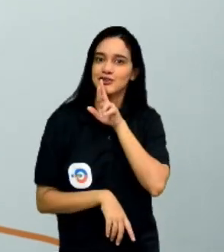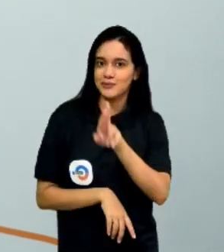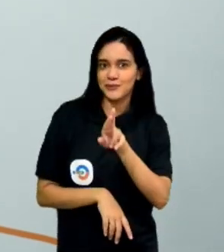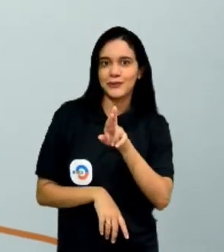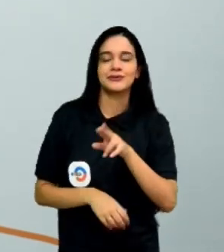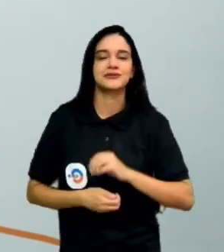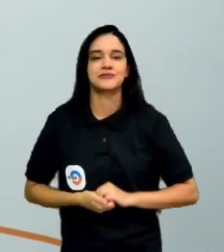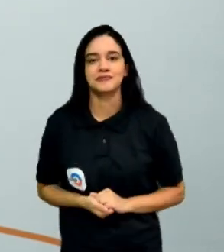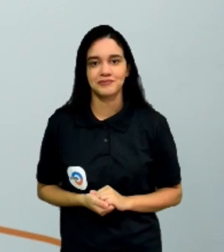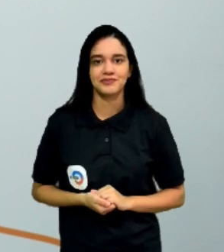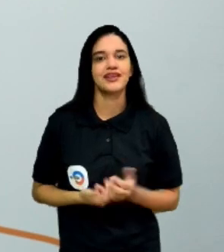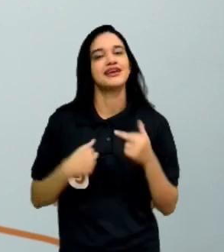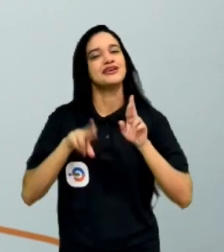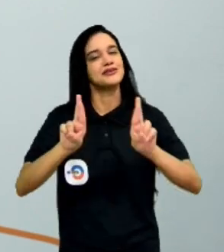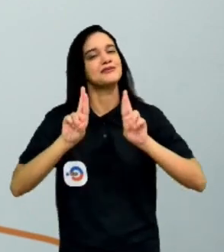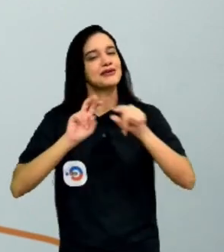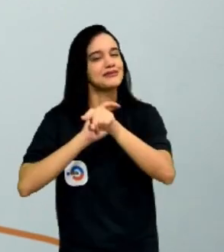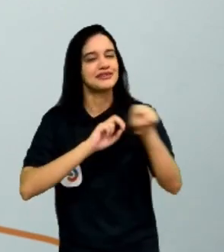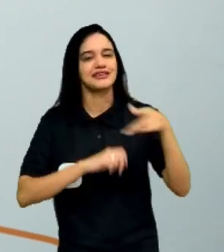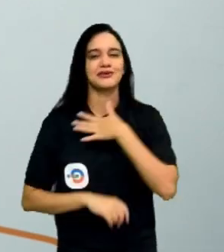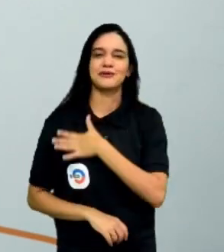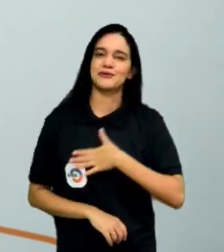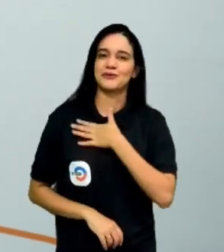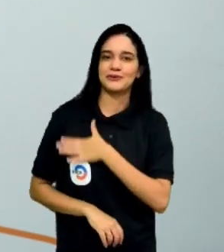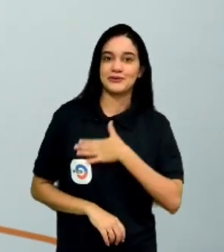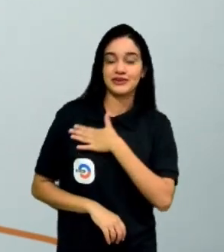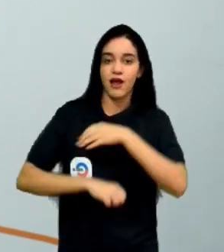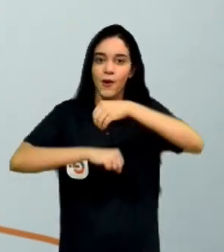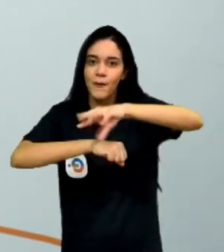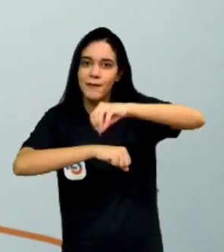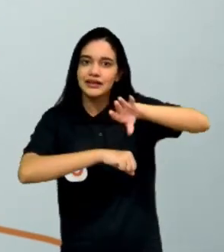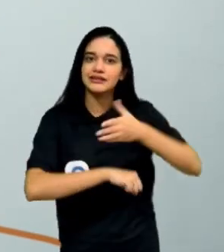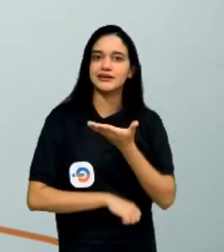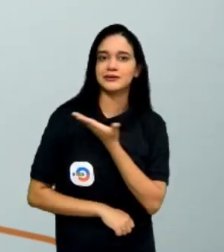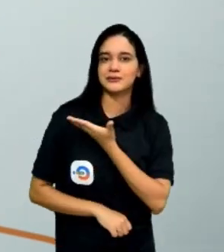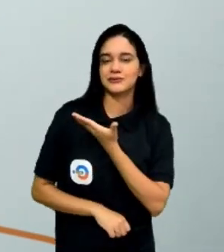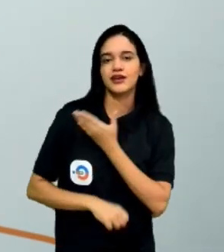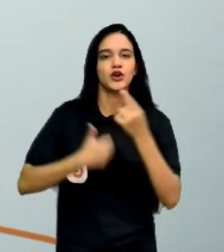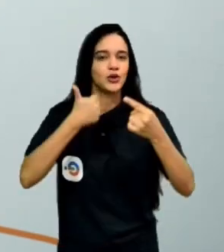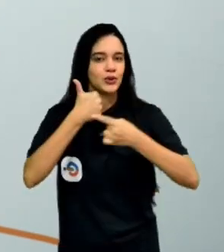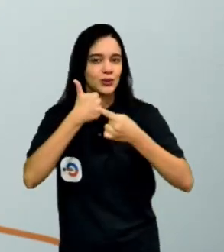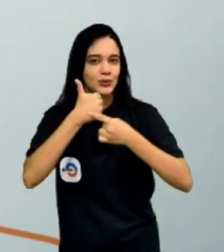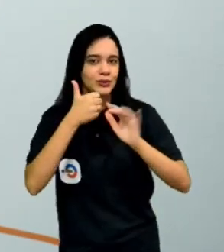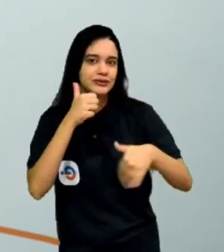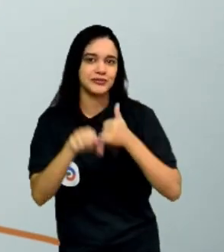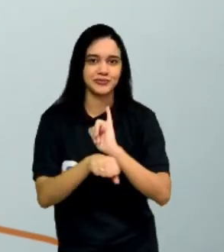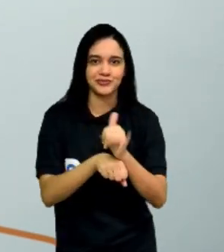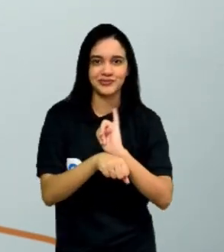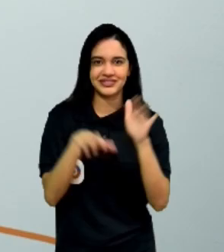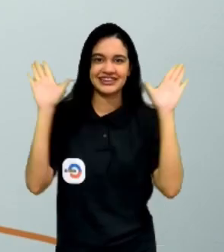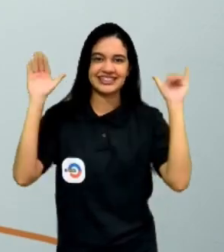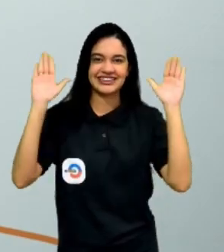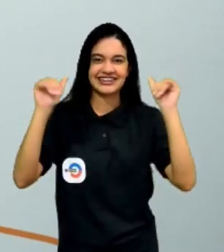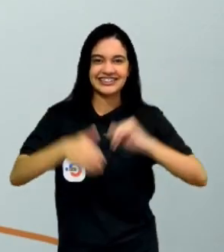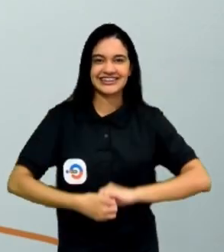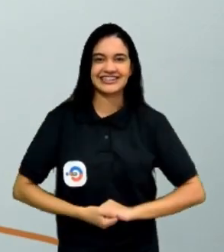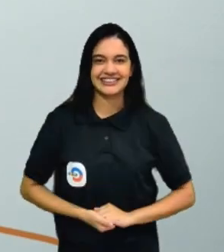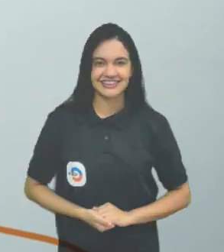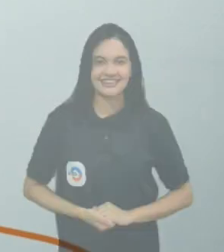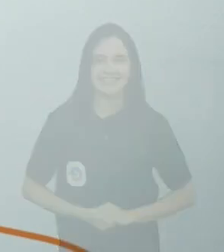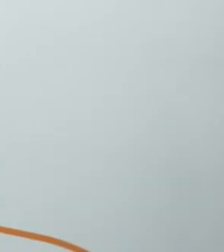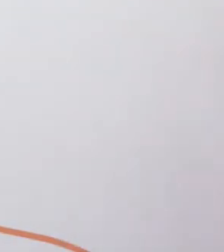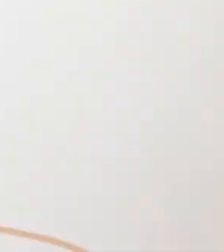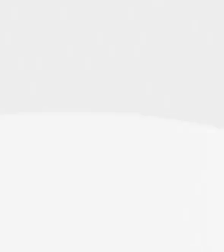problema. Espero que tenham gostado, compartilha com teus colegas, curte o vídeo e se inscreve no canal. Tchau, tchau!